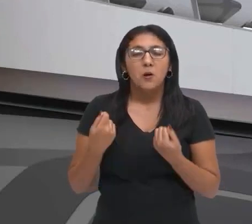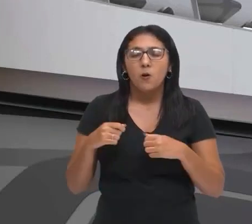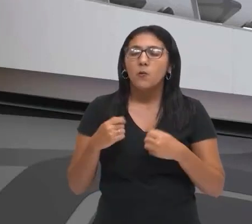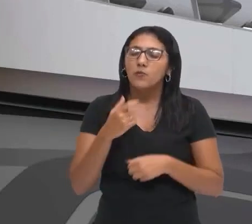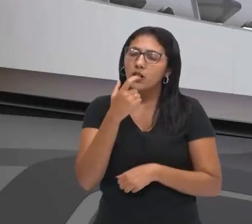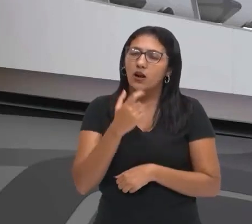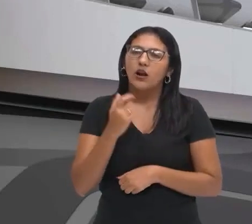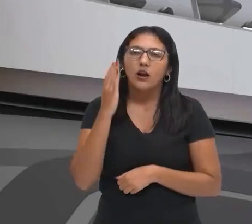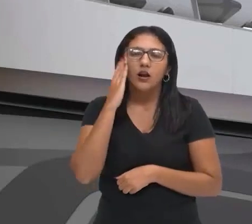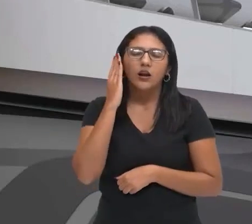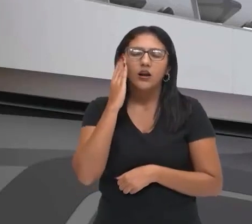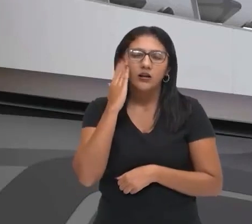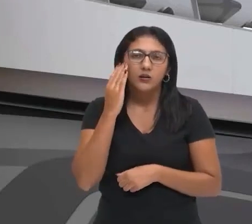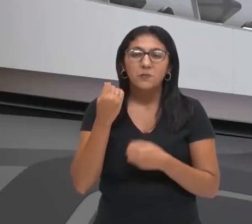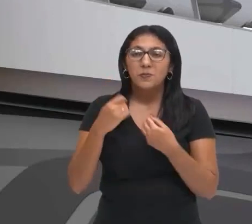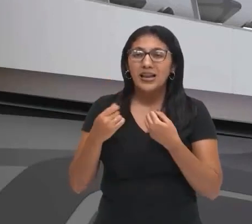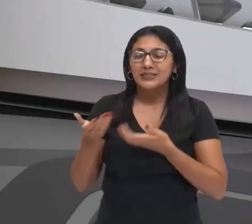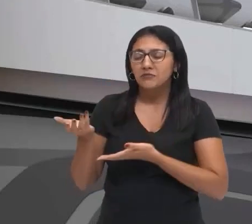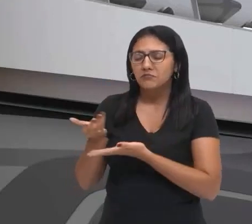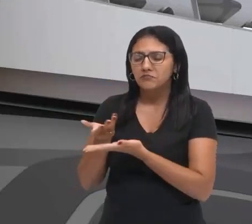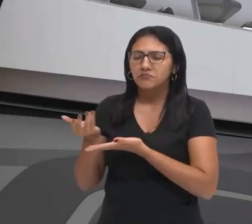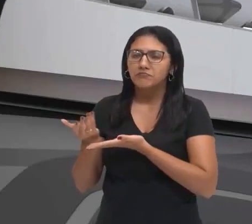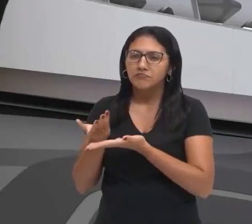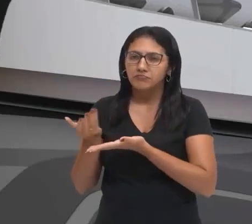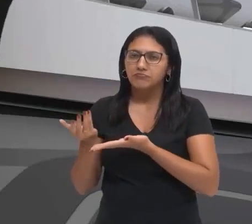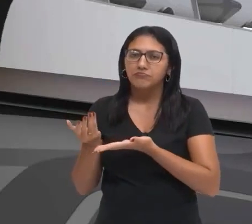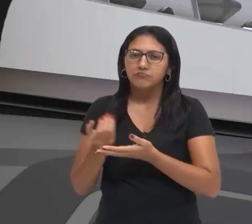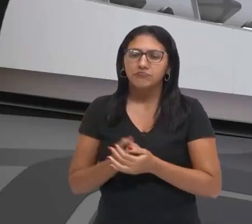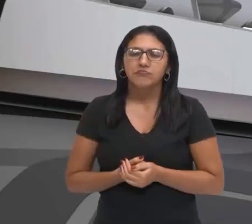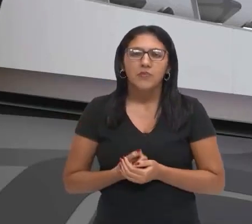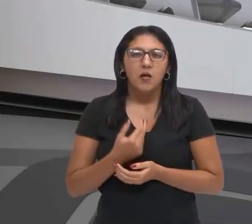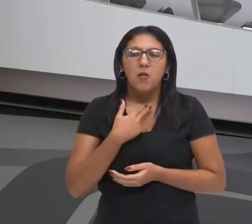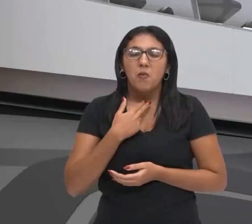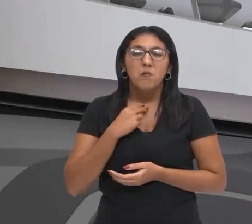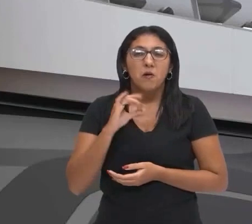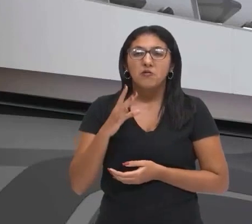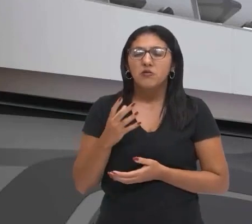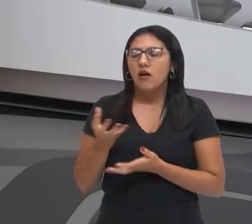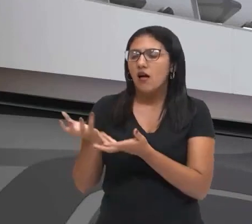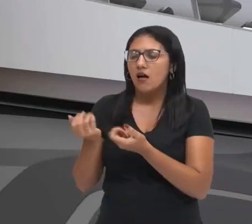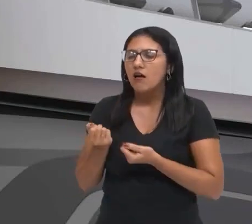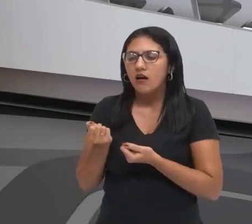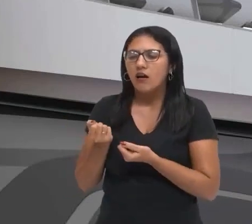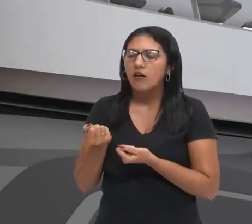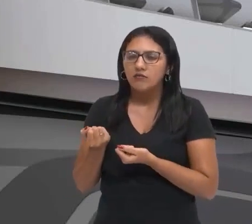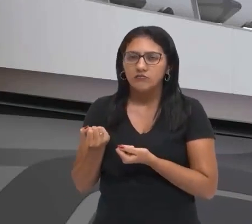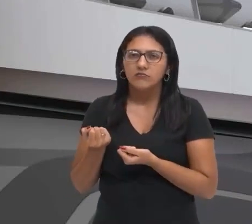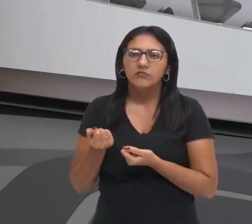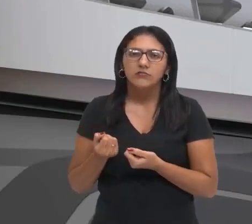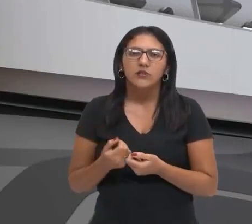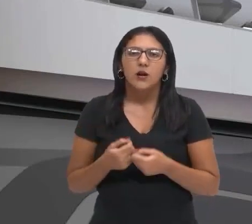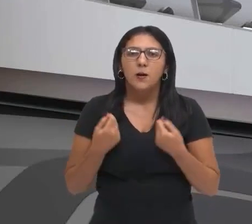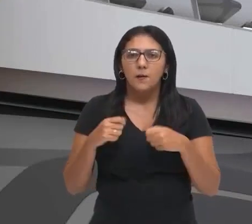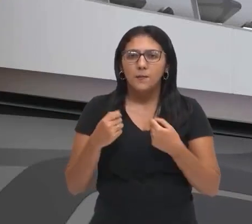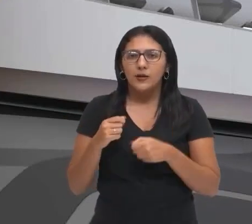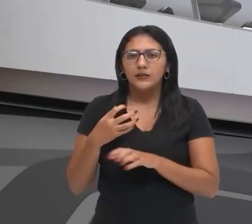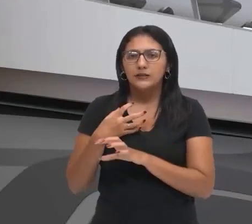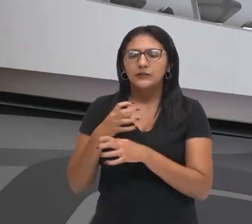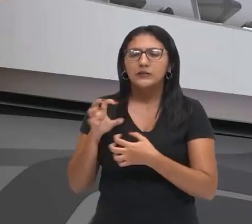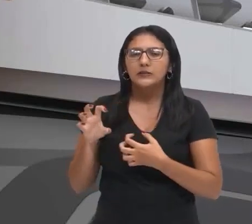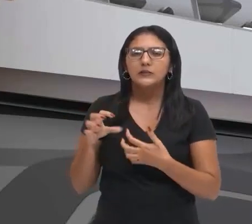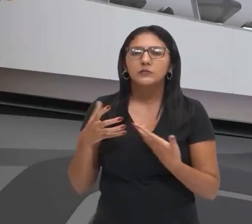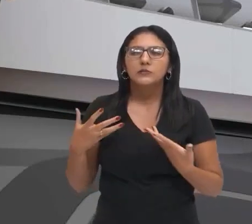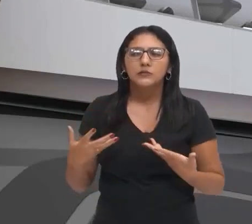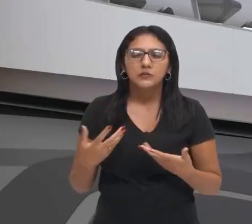fazer a minha parte, eu também tenho que colaborar. Eu não posso também só querer receber. Eu tenho que ter a resiliência. O